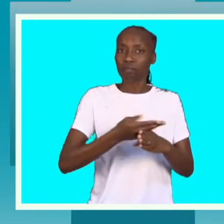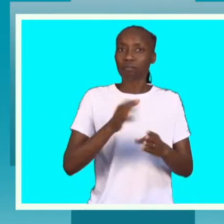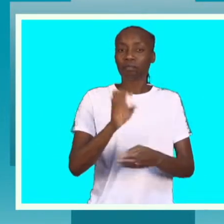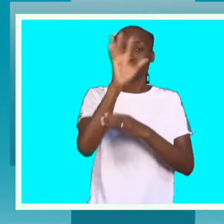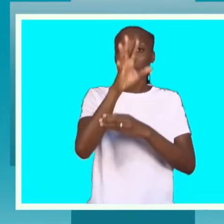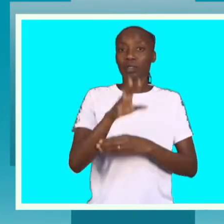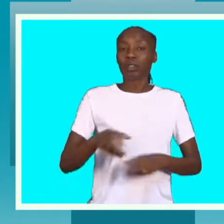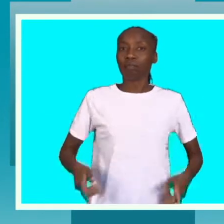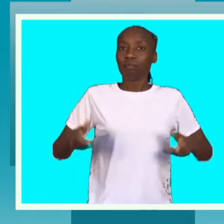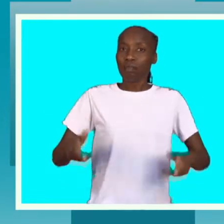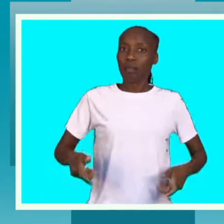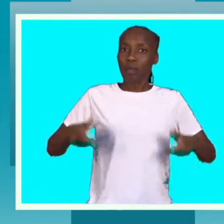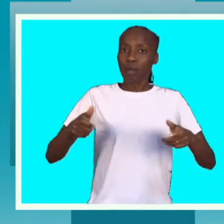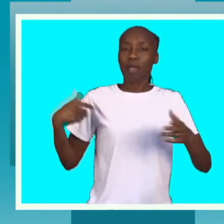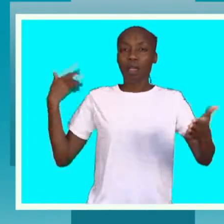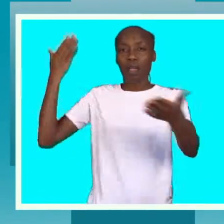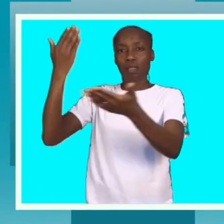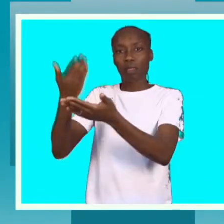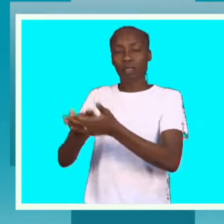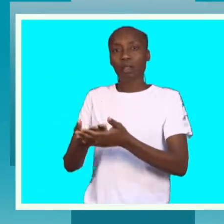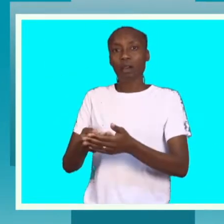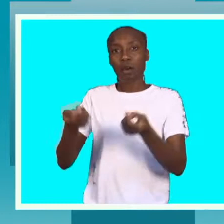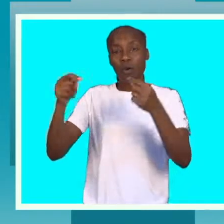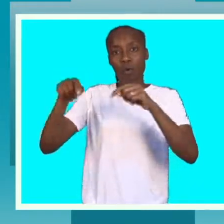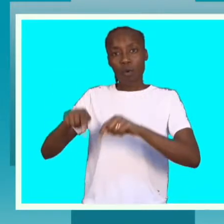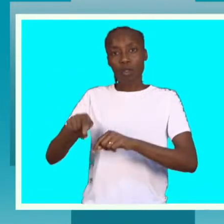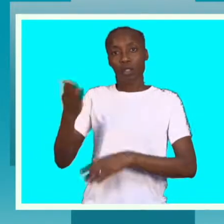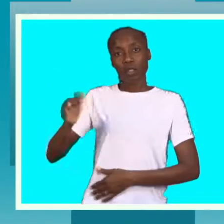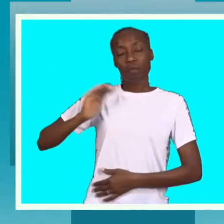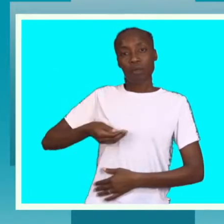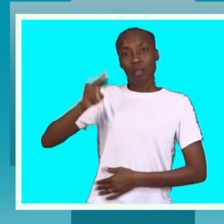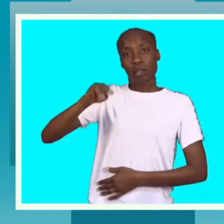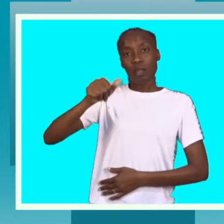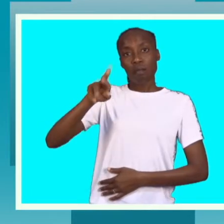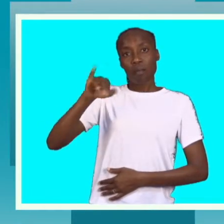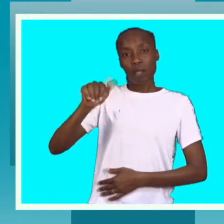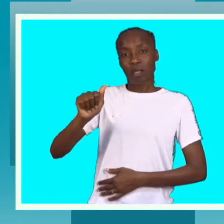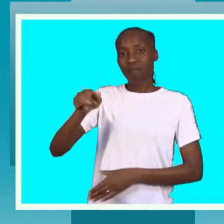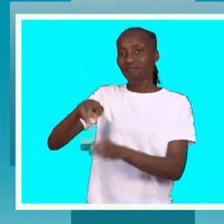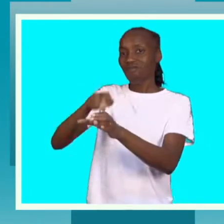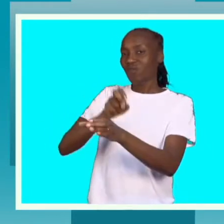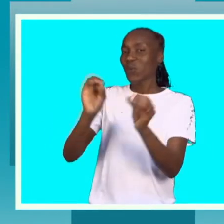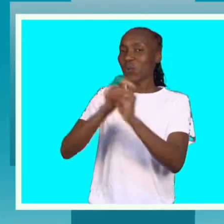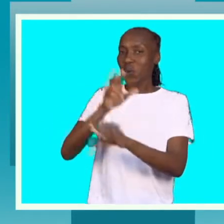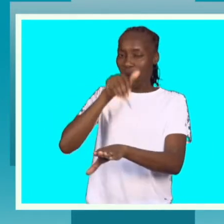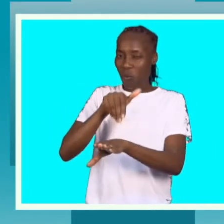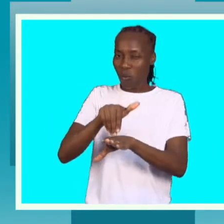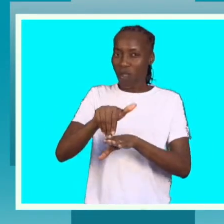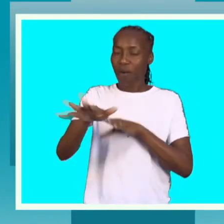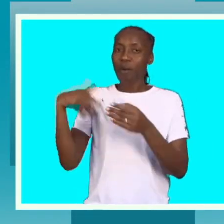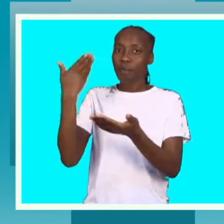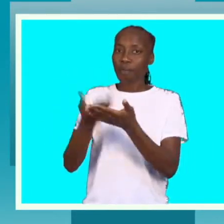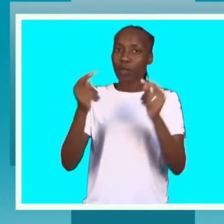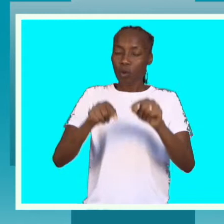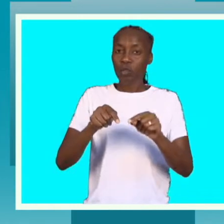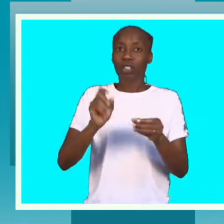lá até aos dias que correm, Maria nunca mais abandonou o desporto. E hoje, dirige a